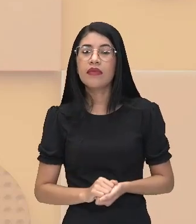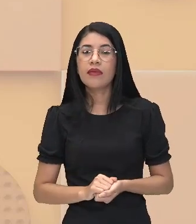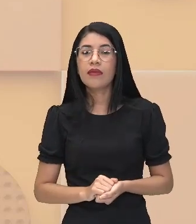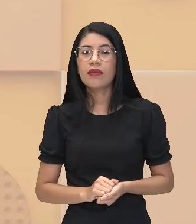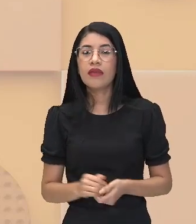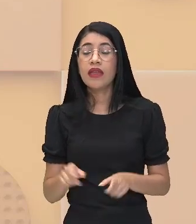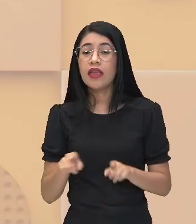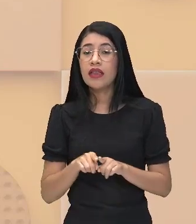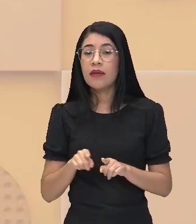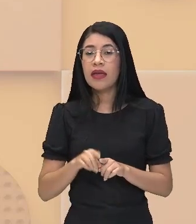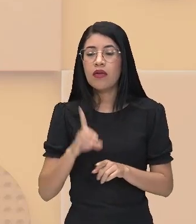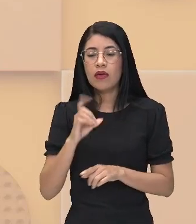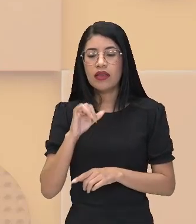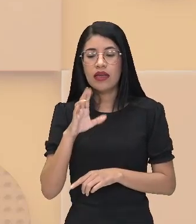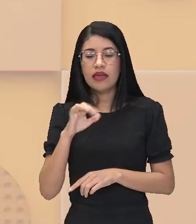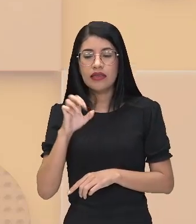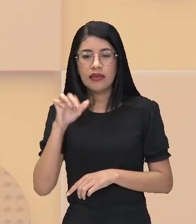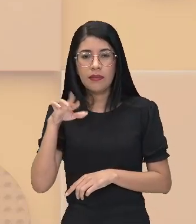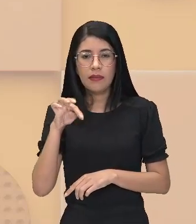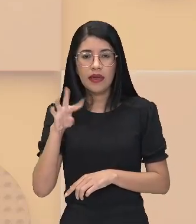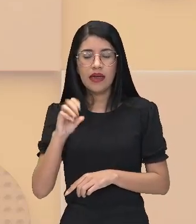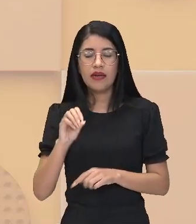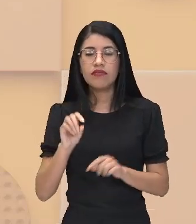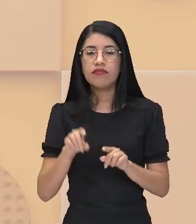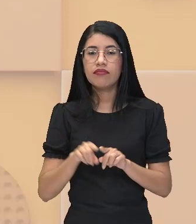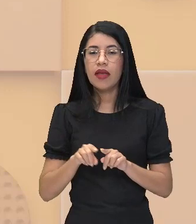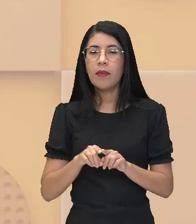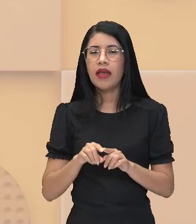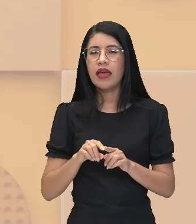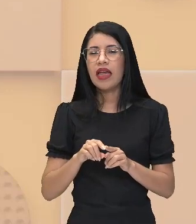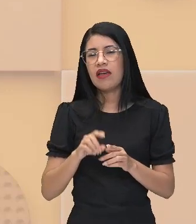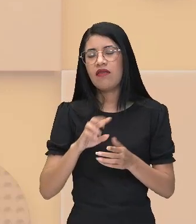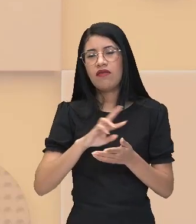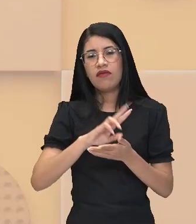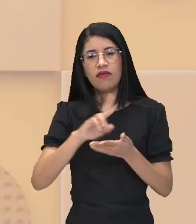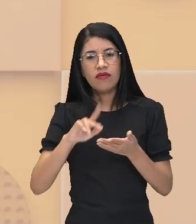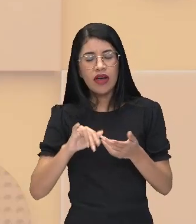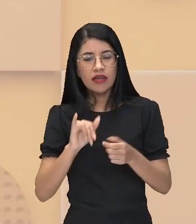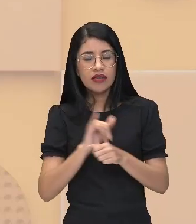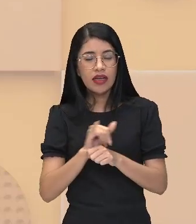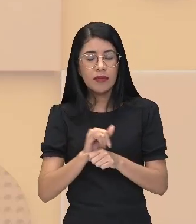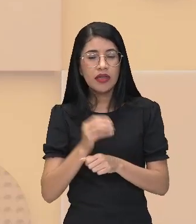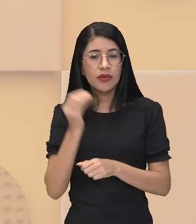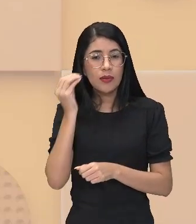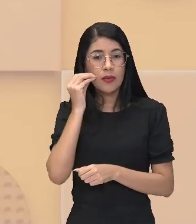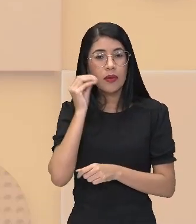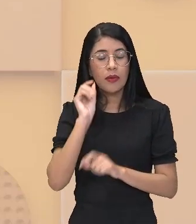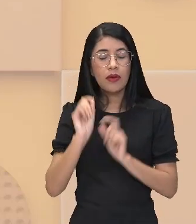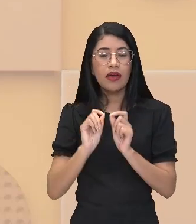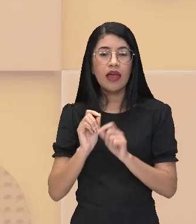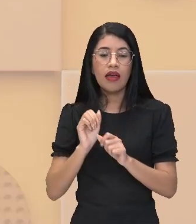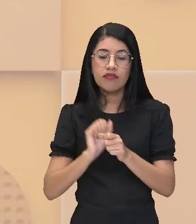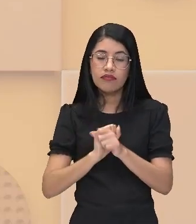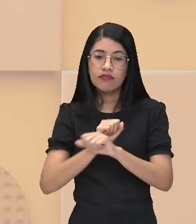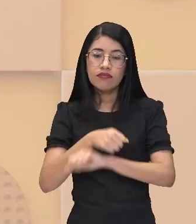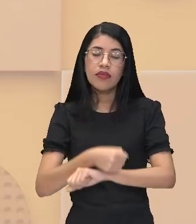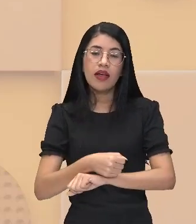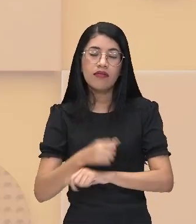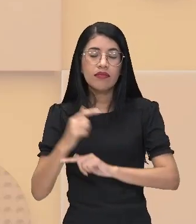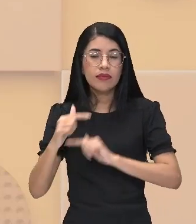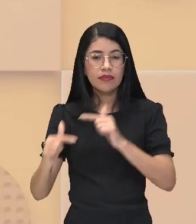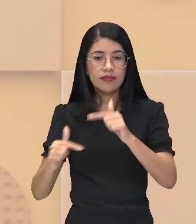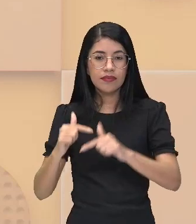os descimentos, as repartições, são todas formas de conseguir a mão de obra desses escravizados.